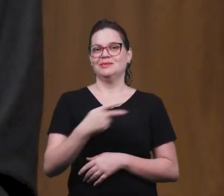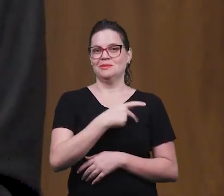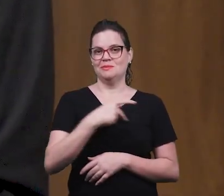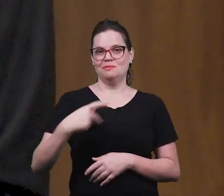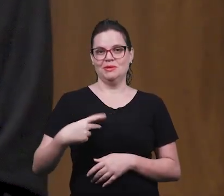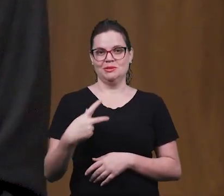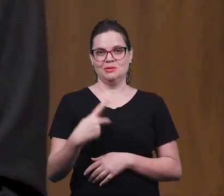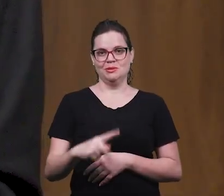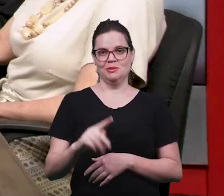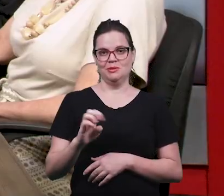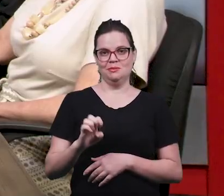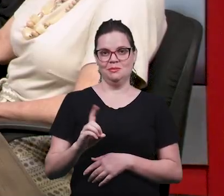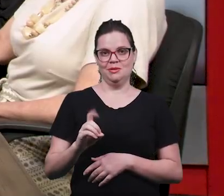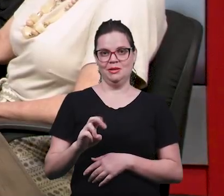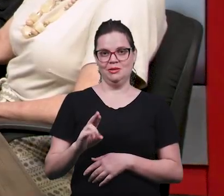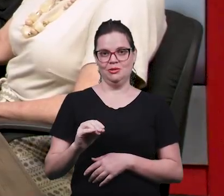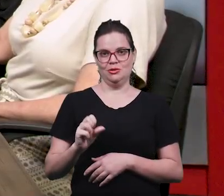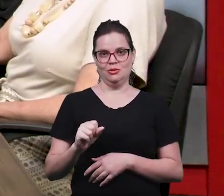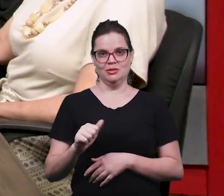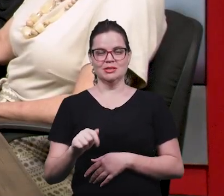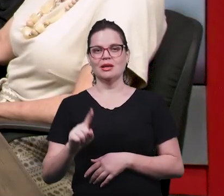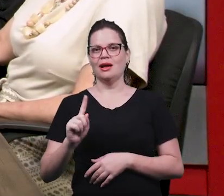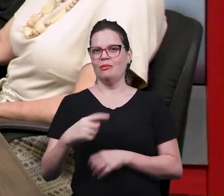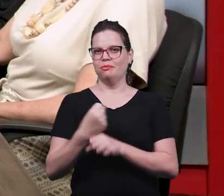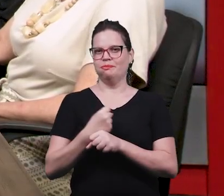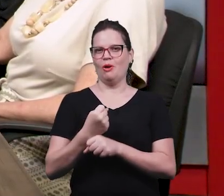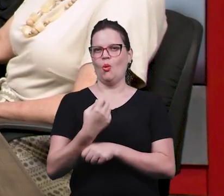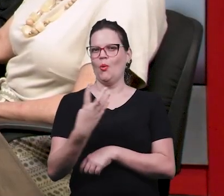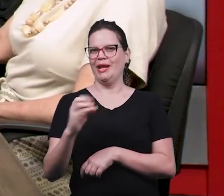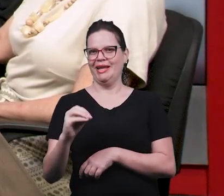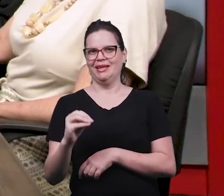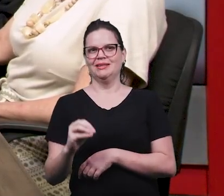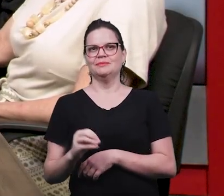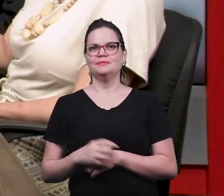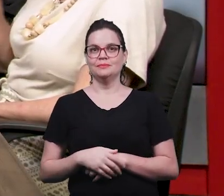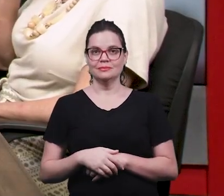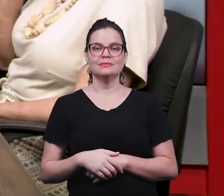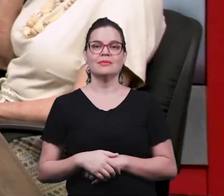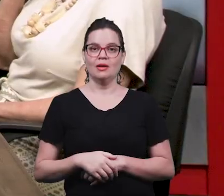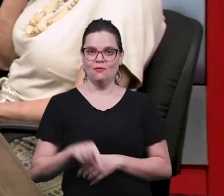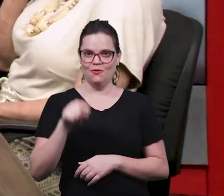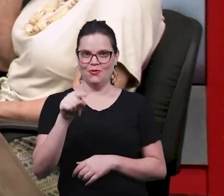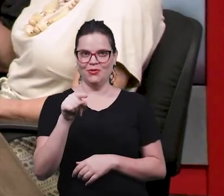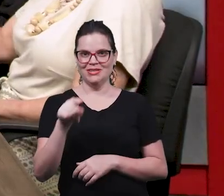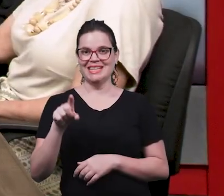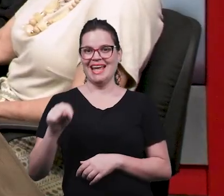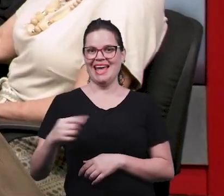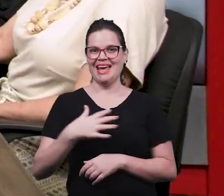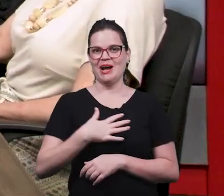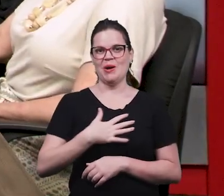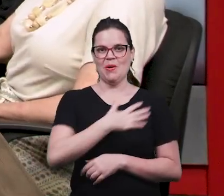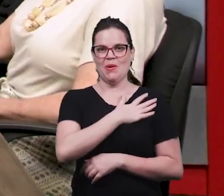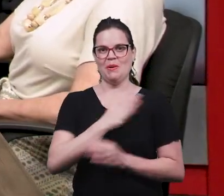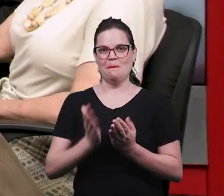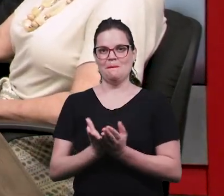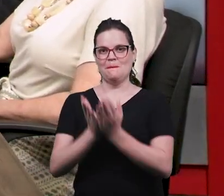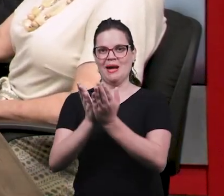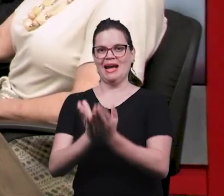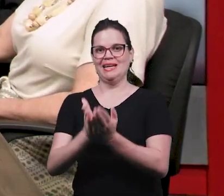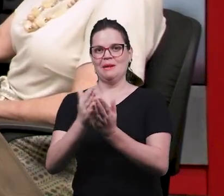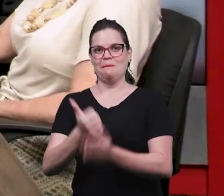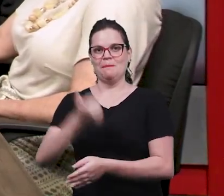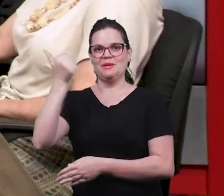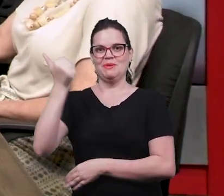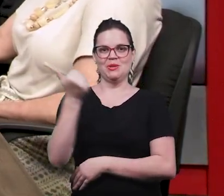40 anos que eu conheço. Pastor Pedrosa é aquele que o senhor foi coronel na Marinha primeiro do que ele no Exército, né? Ele fica triste. Por um acaso,